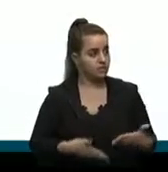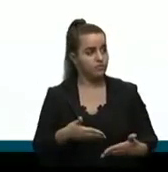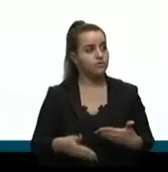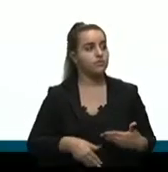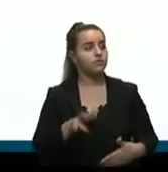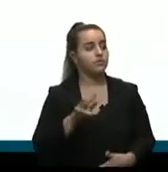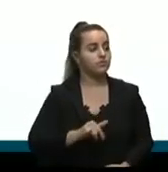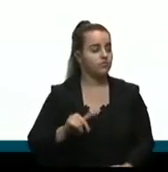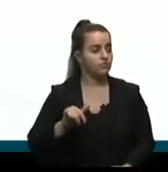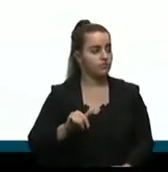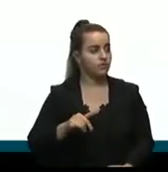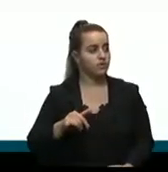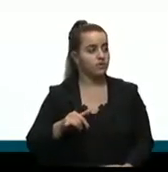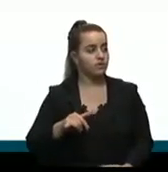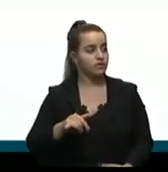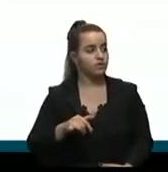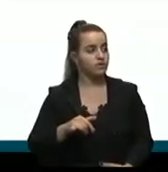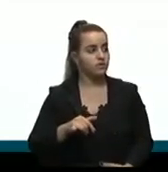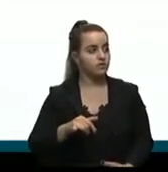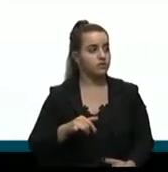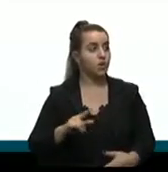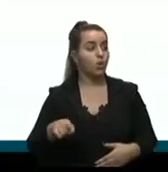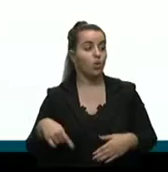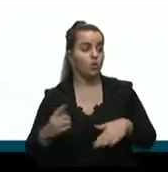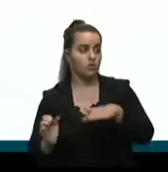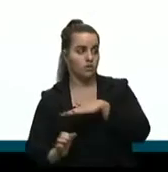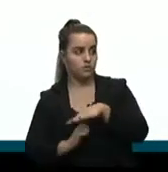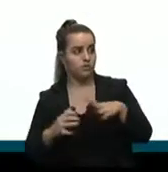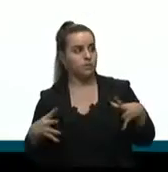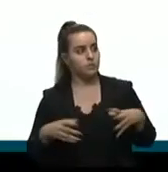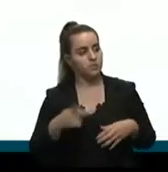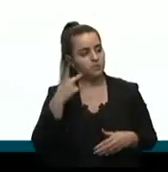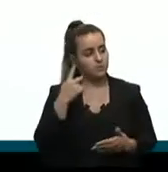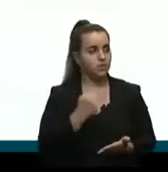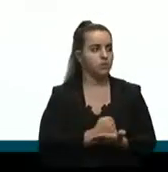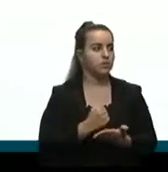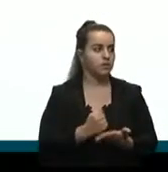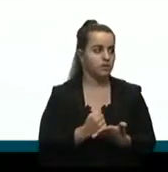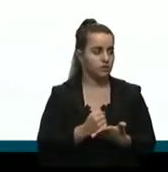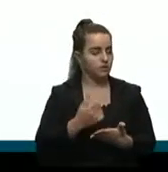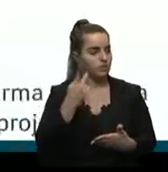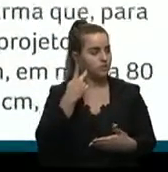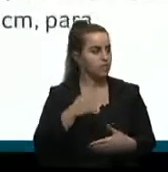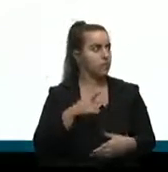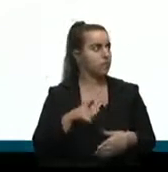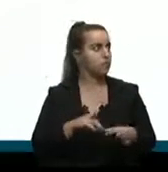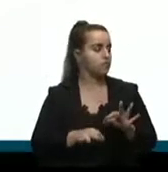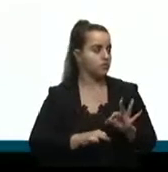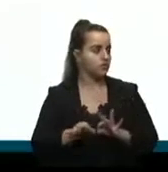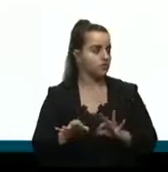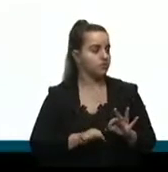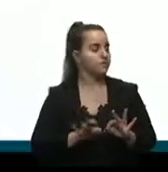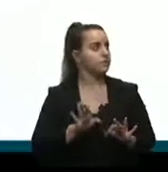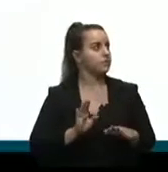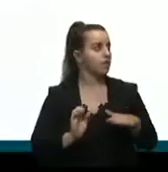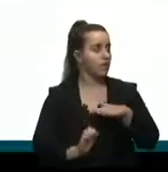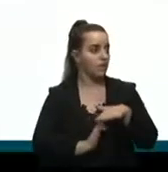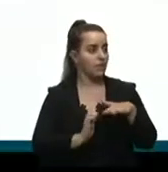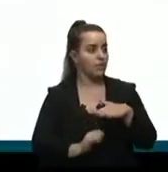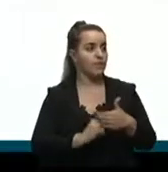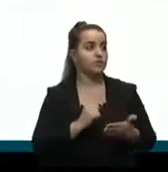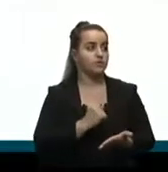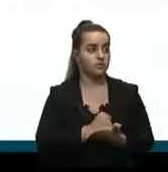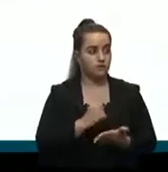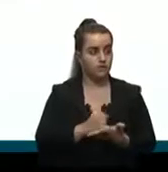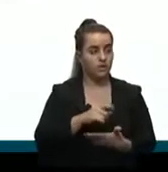de serviços e que irá concorrer com outras para ser contratada para determinado projeto. A empresa